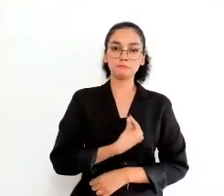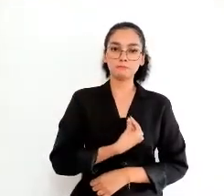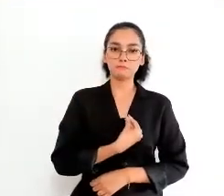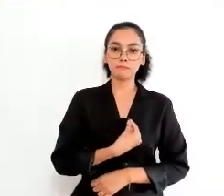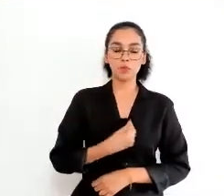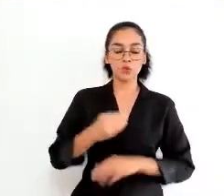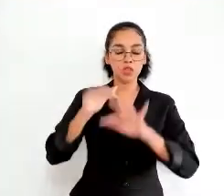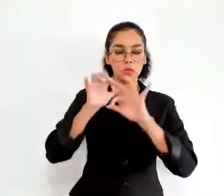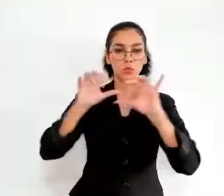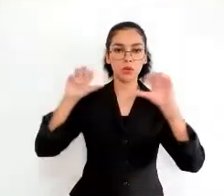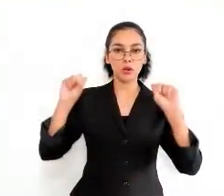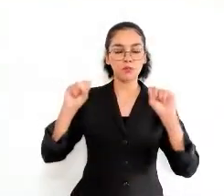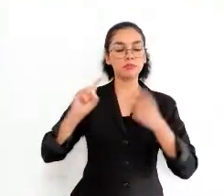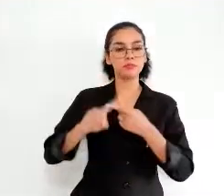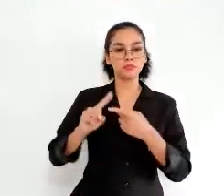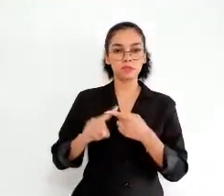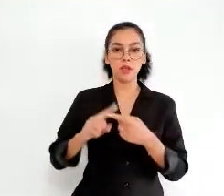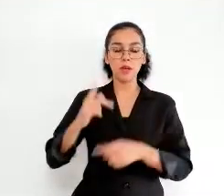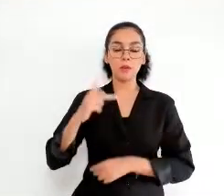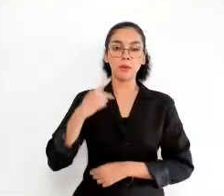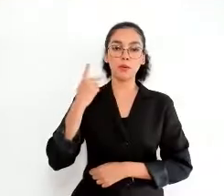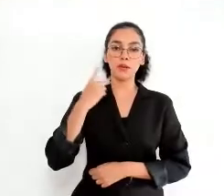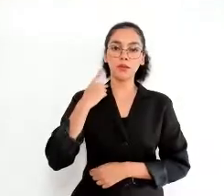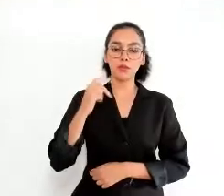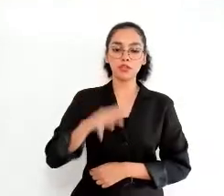de Justiça, Elaine Cardoso.